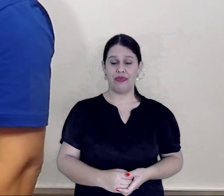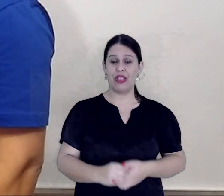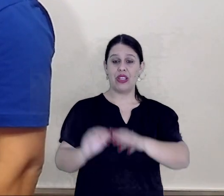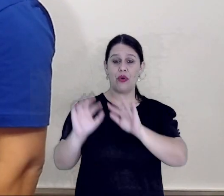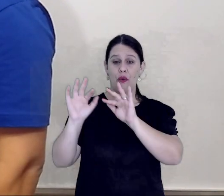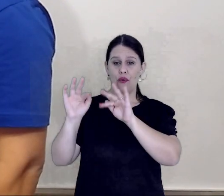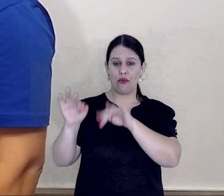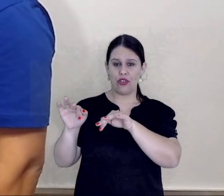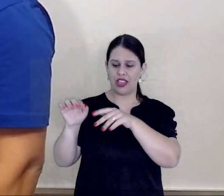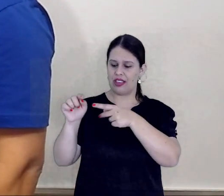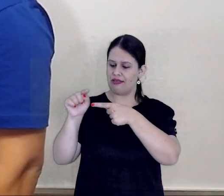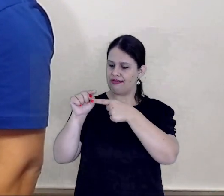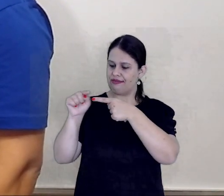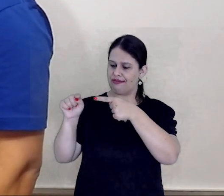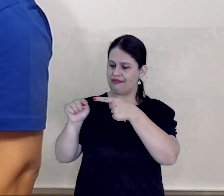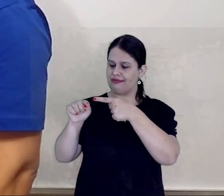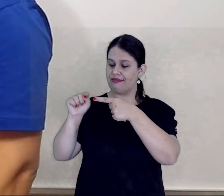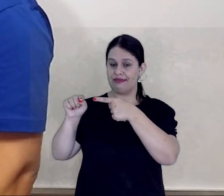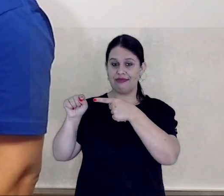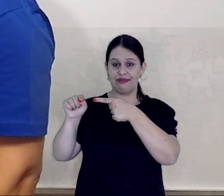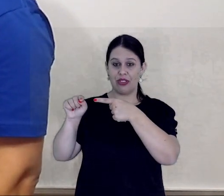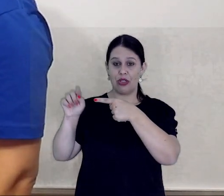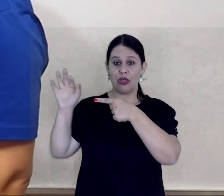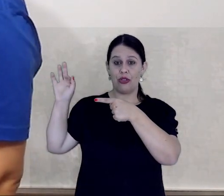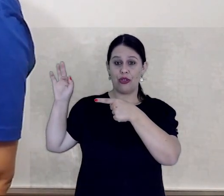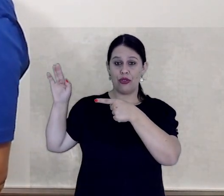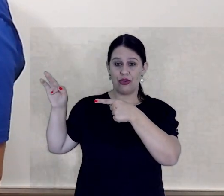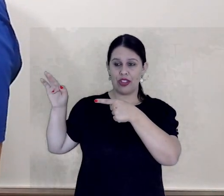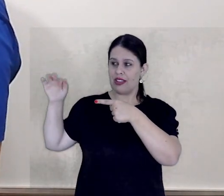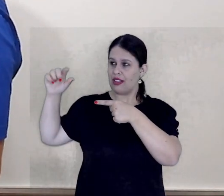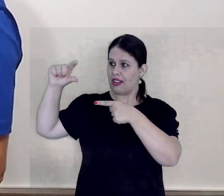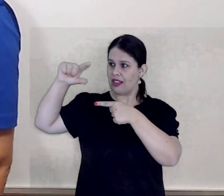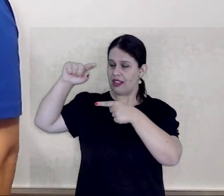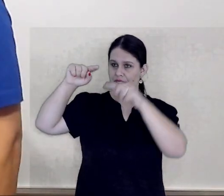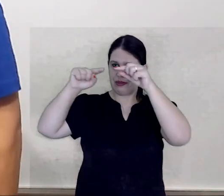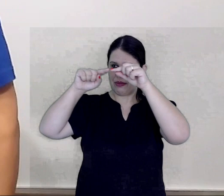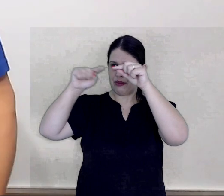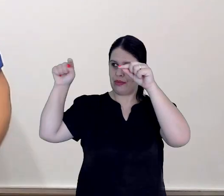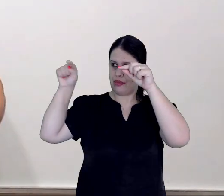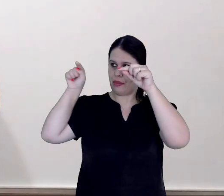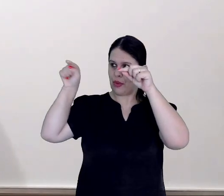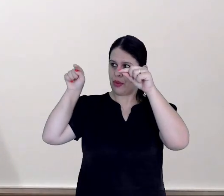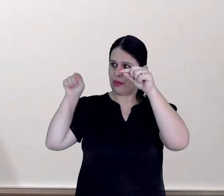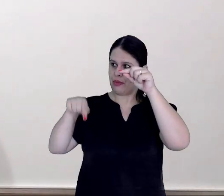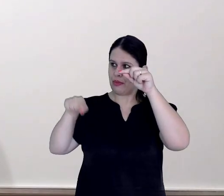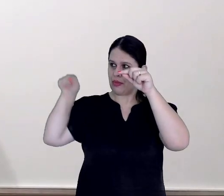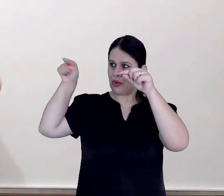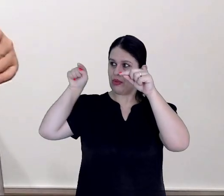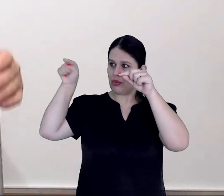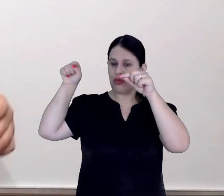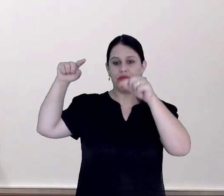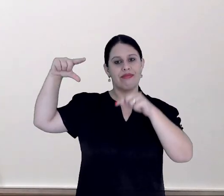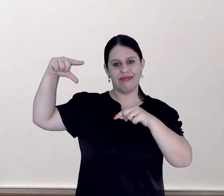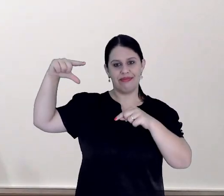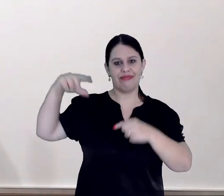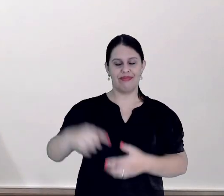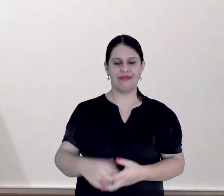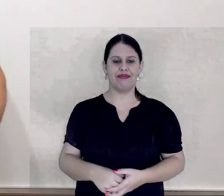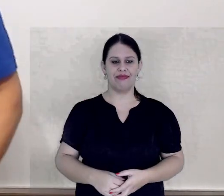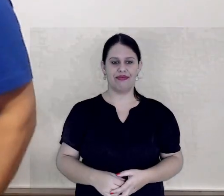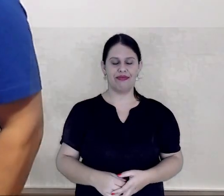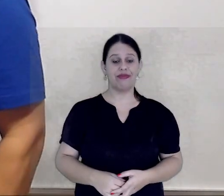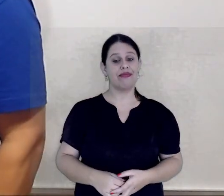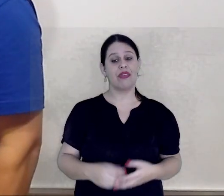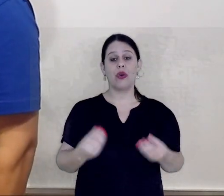E a extremidade dele fica no encontro das projeções, de